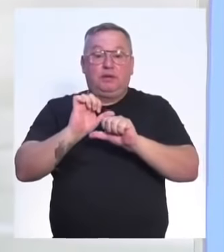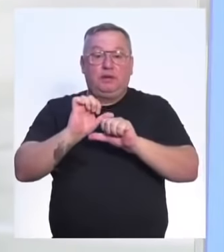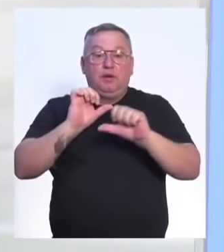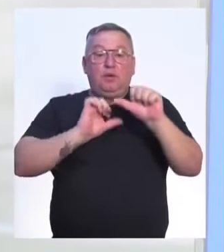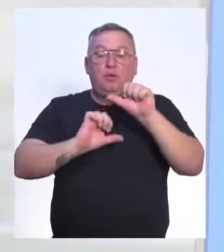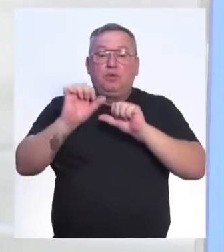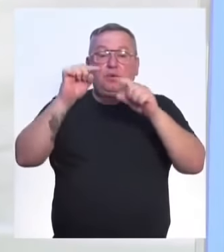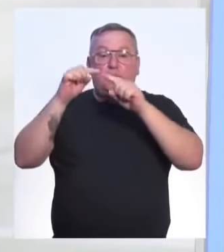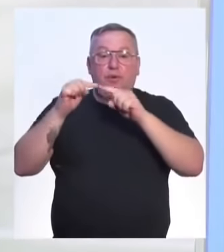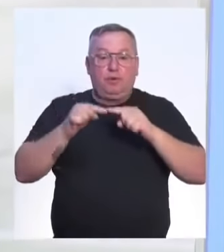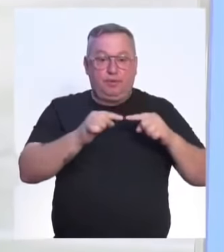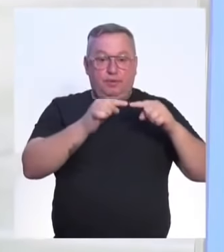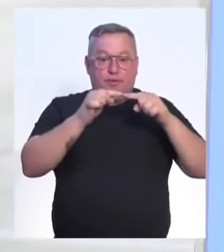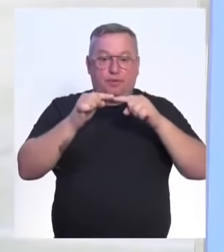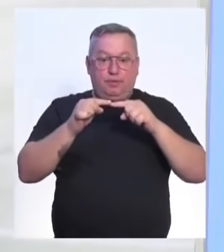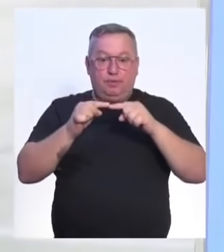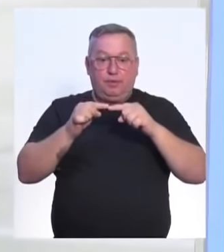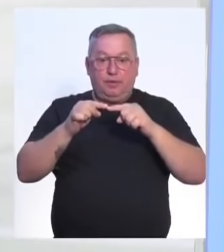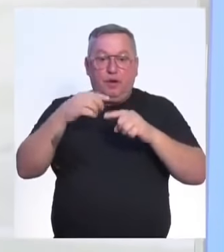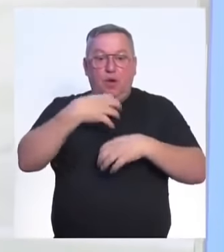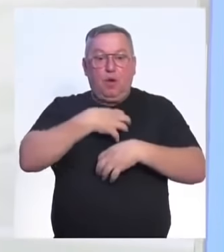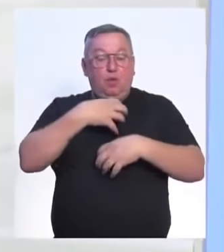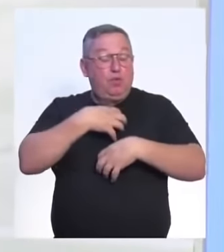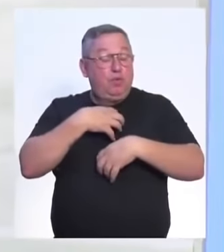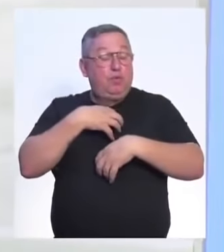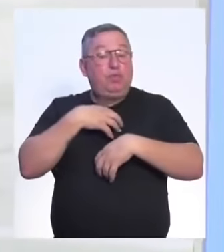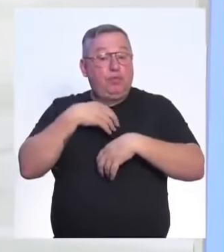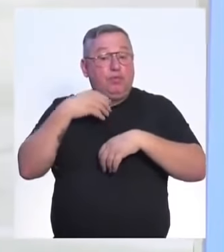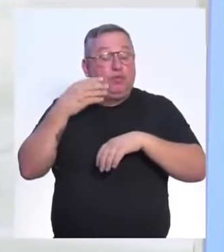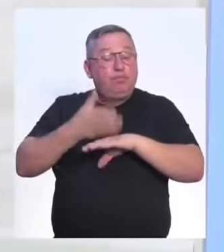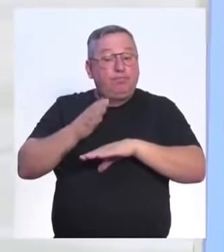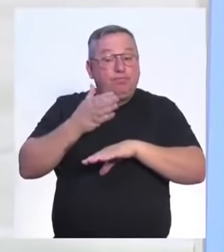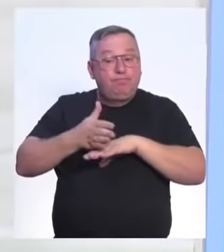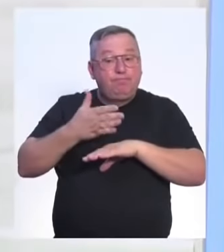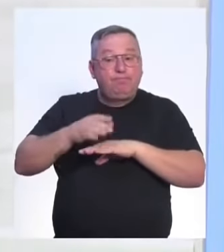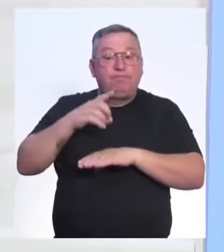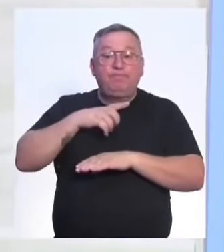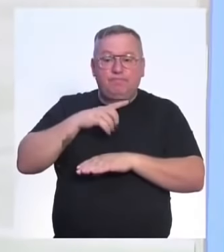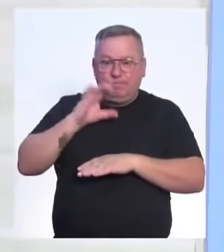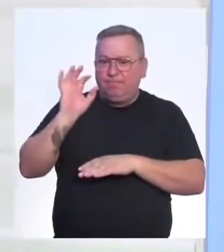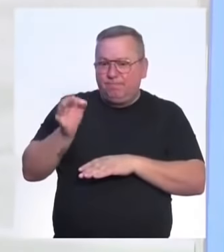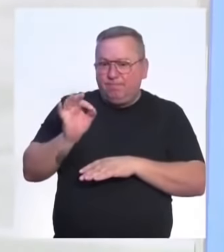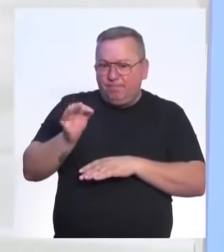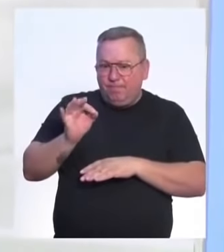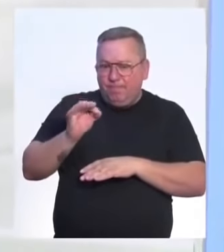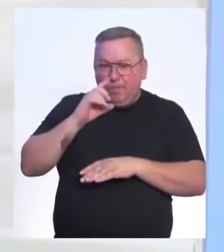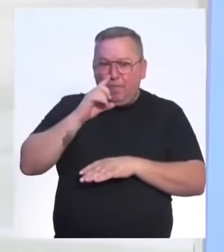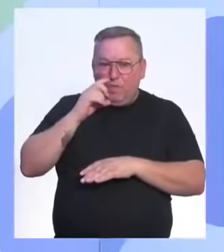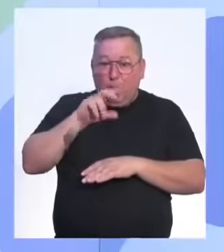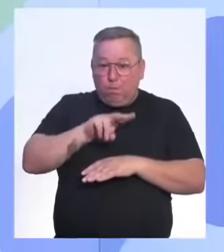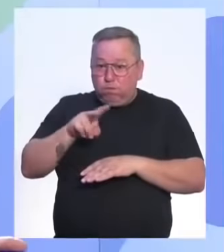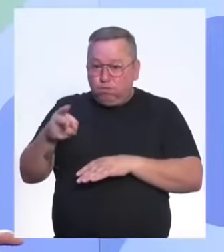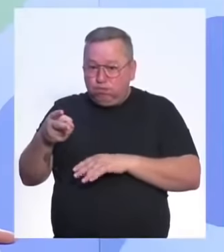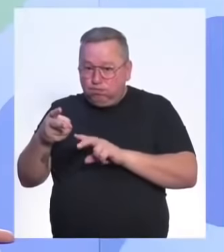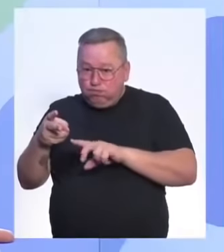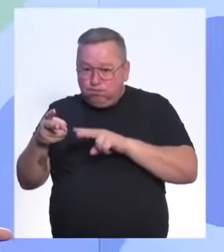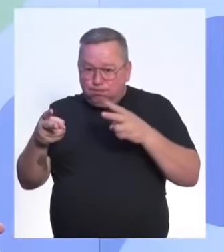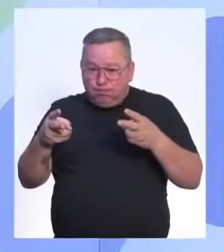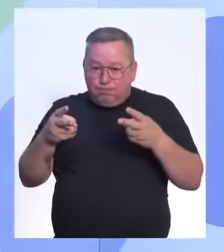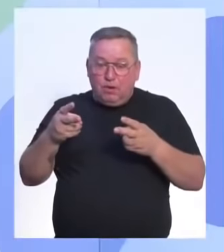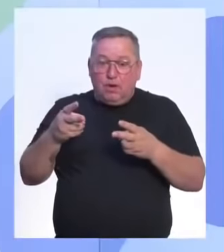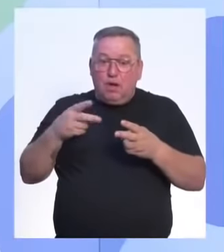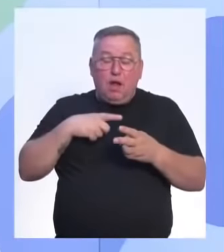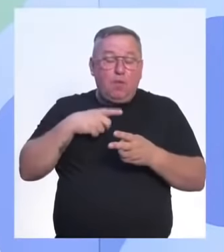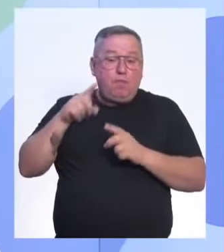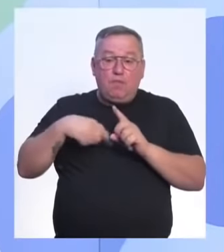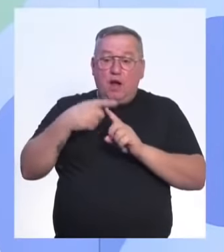Mudanças adequadas ao tipo de exercício que a gente tem. Isso é bastante comum em medidas, né, Jonas? Sim, as conversões acho que é o mais comum.